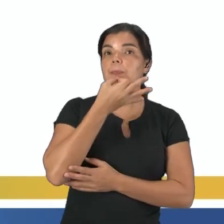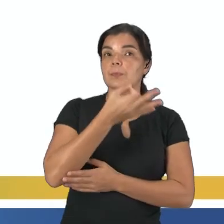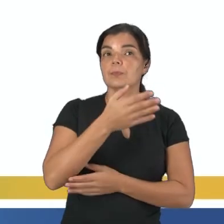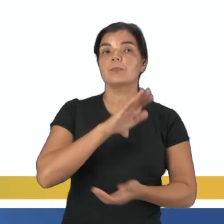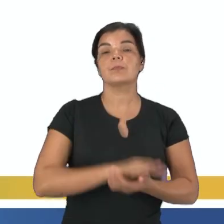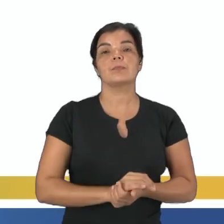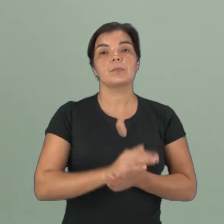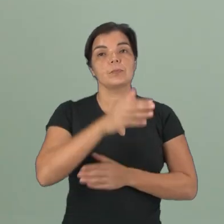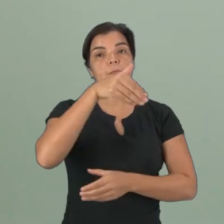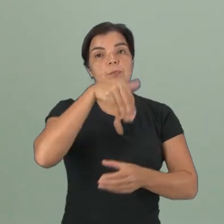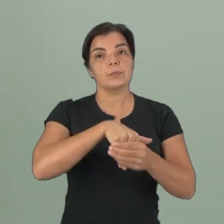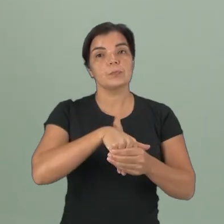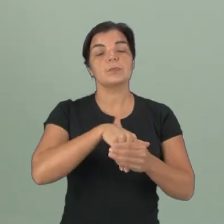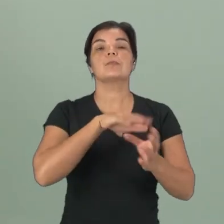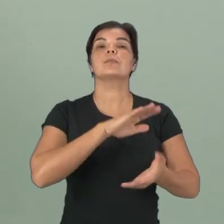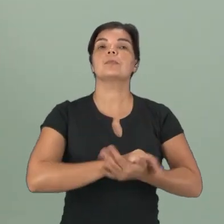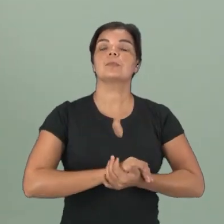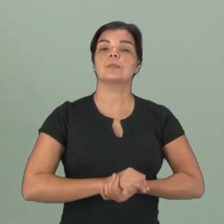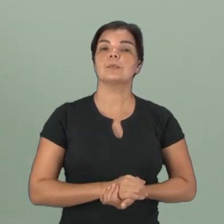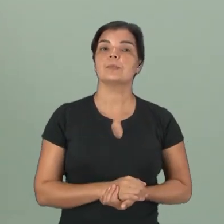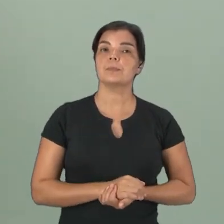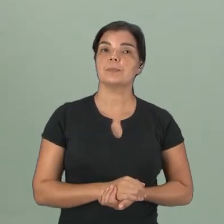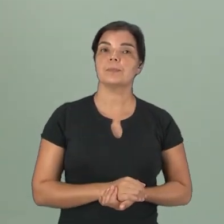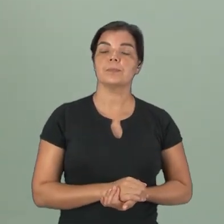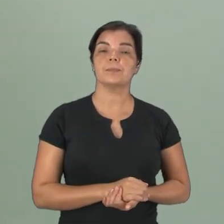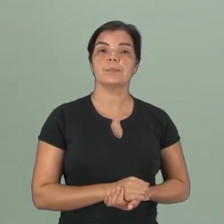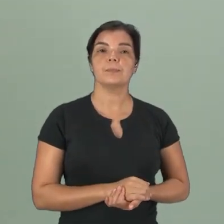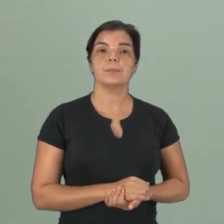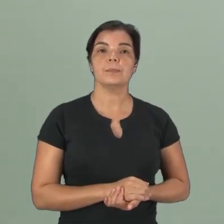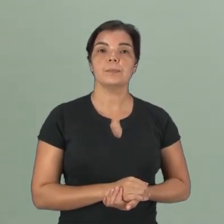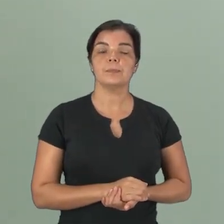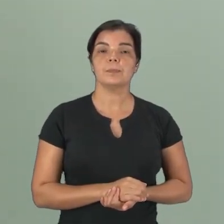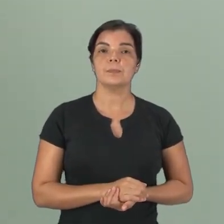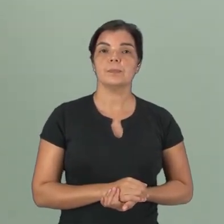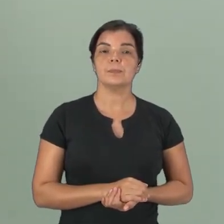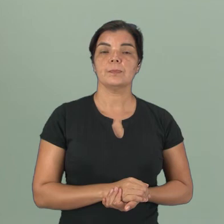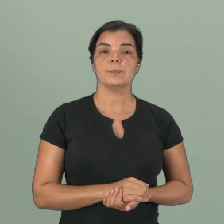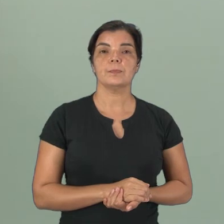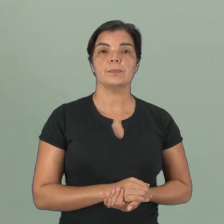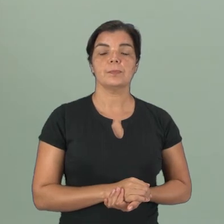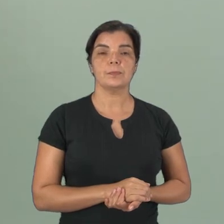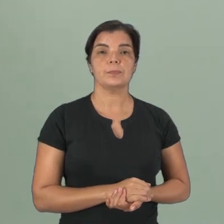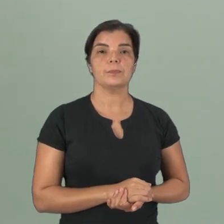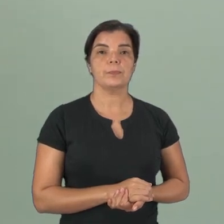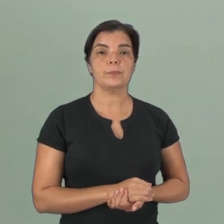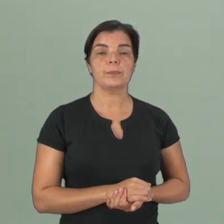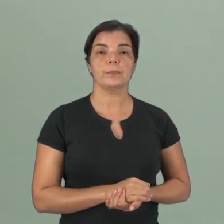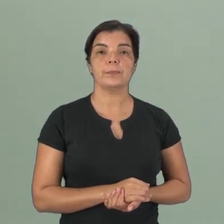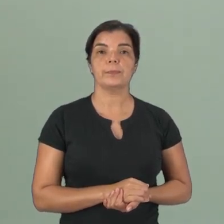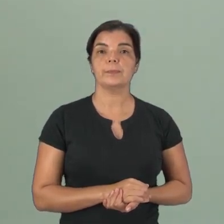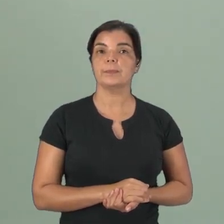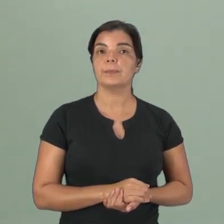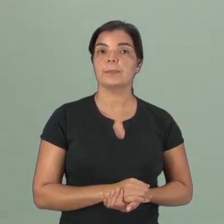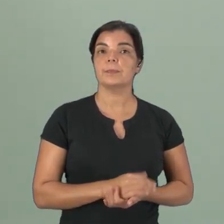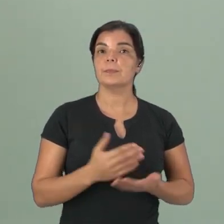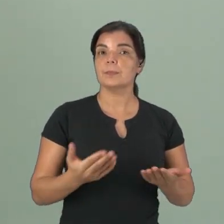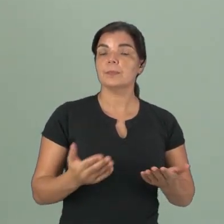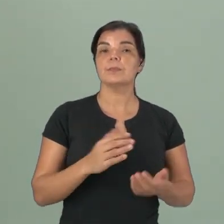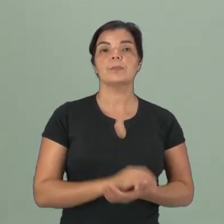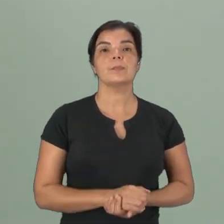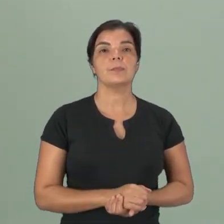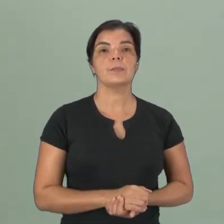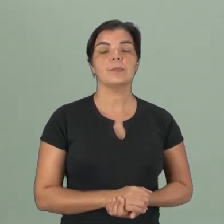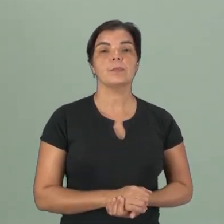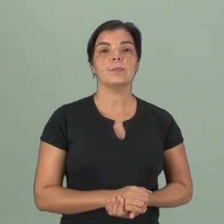este exerce seus direitos em assuntos públicos através da sua opinião e também do seu voto, certo?